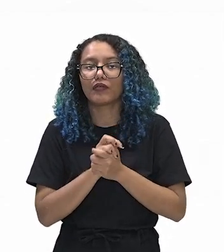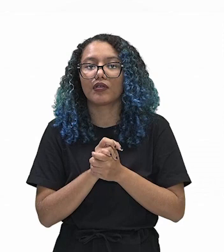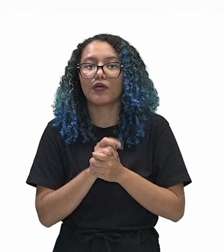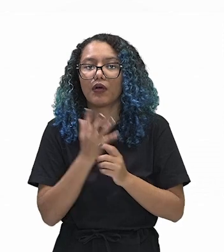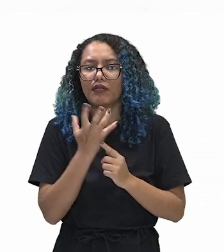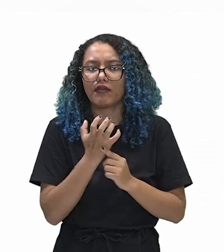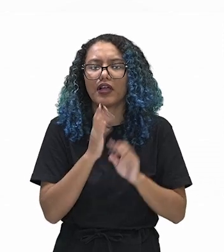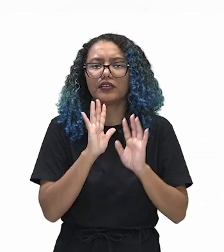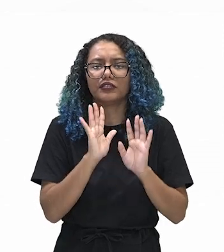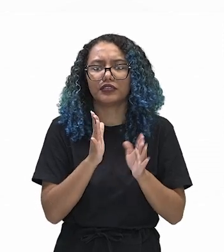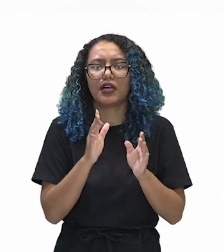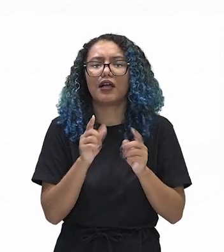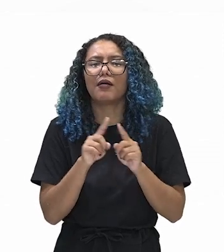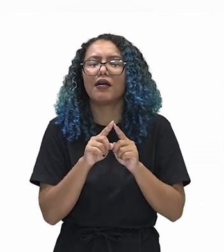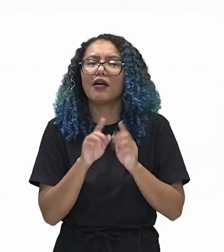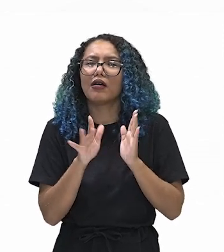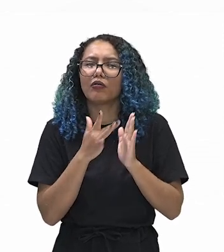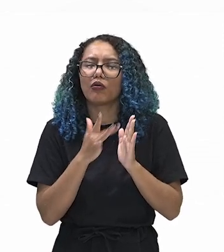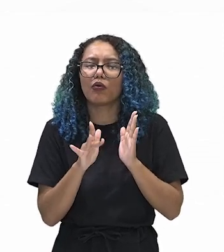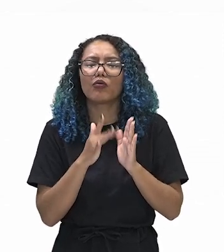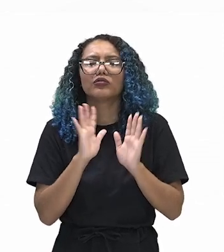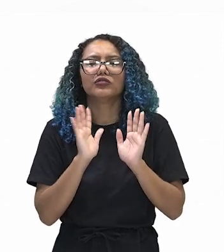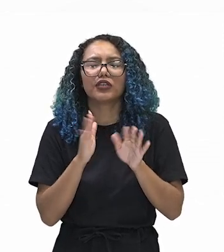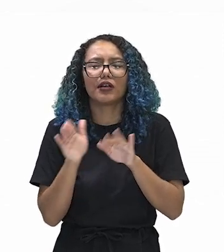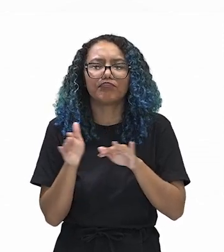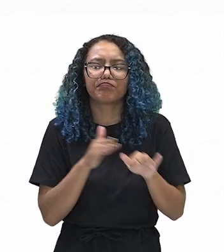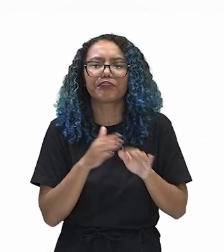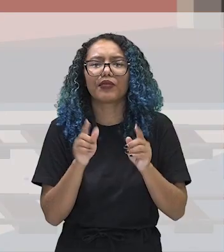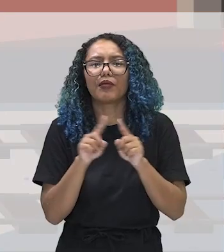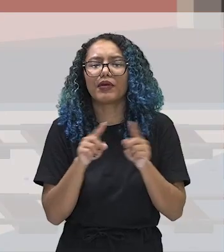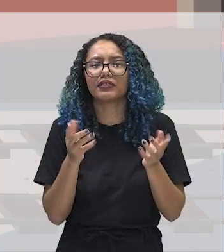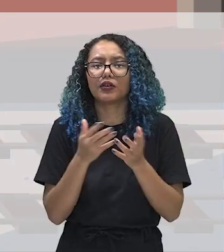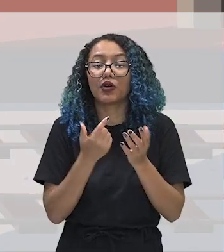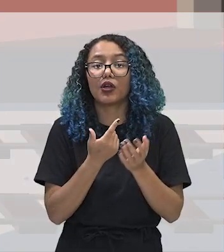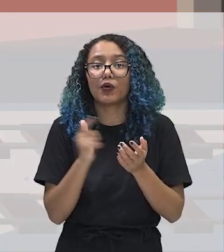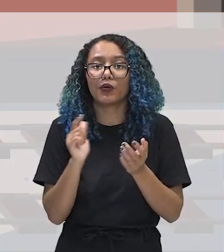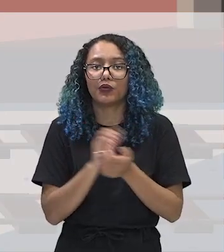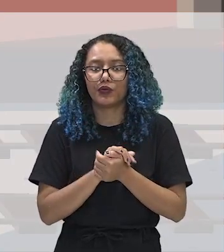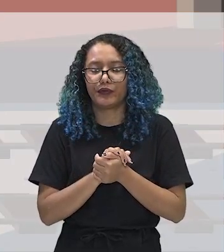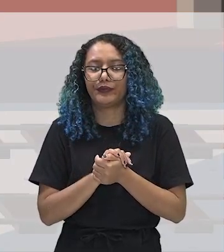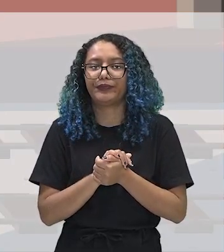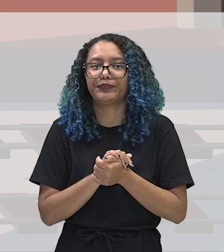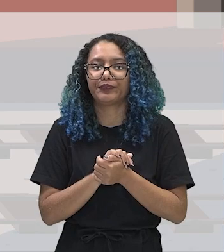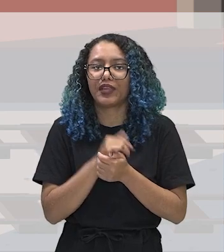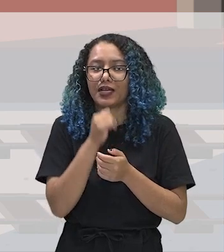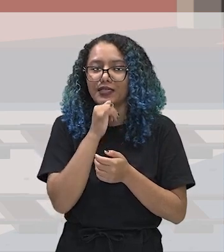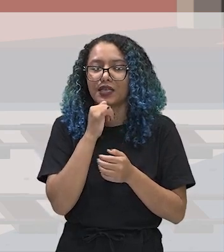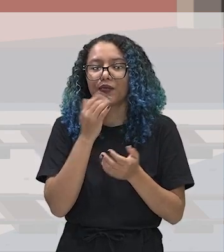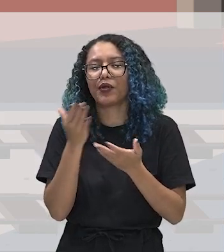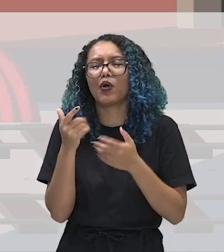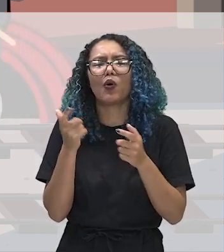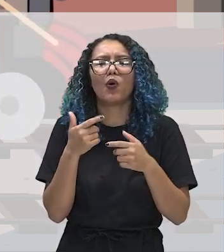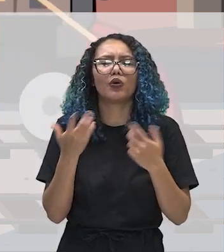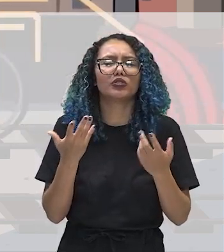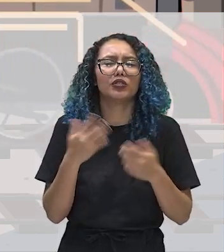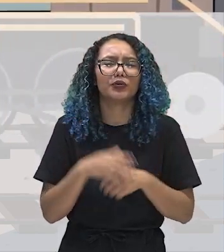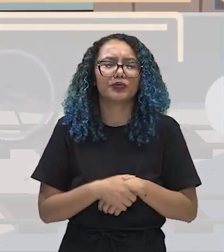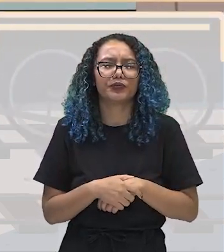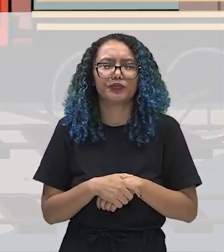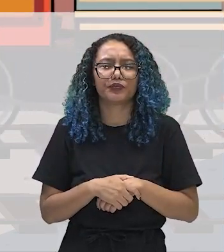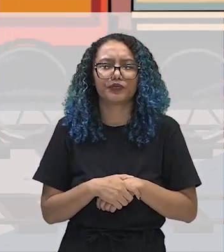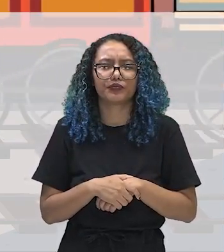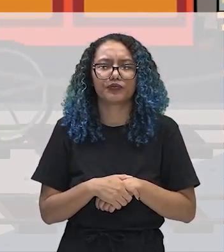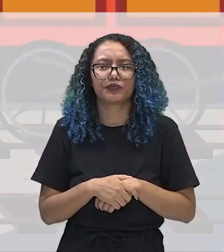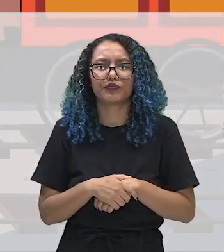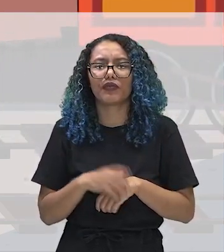eu quero te falar de uma outra tecnologia. E por isso, olha só onde é que eu tô. Ó, eu tô aqui, ó. Tô aqui